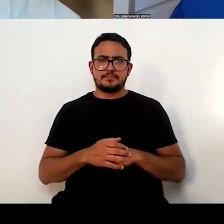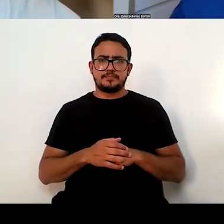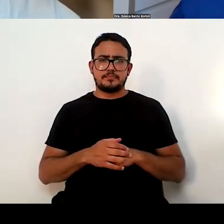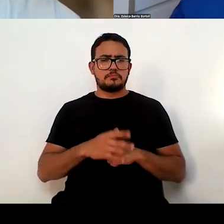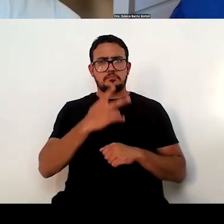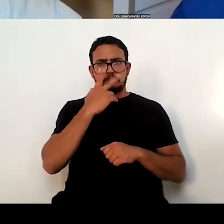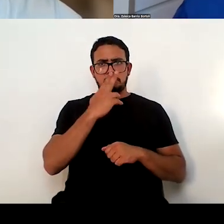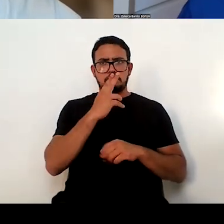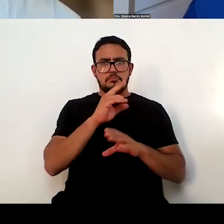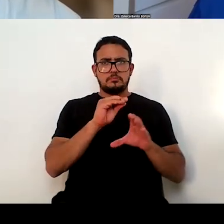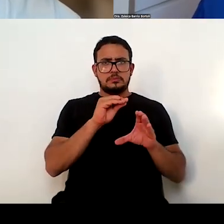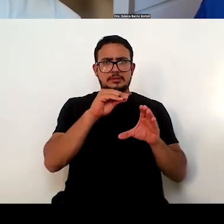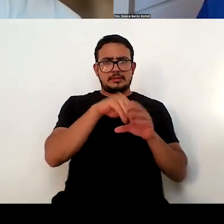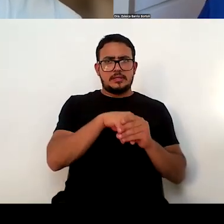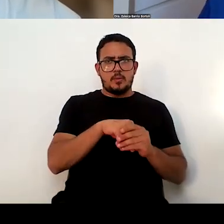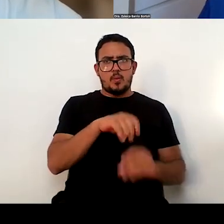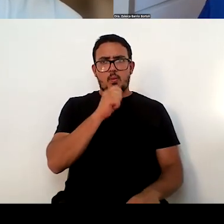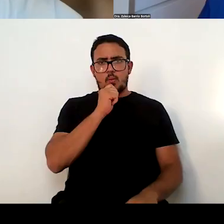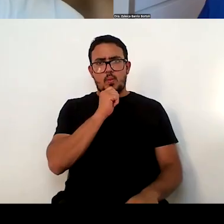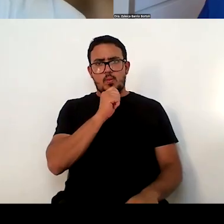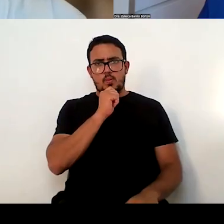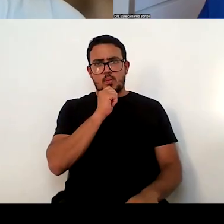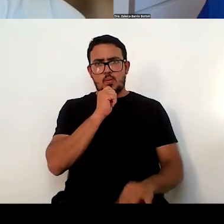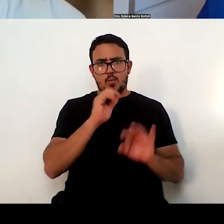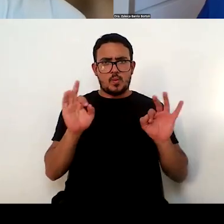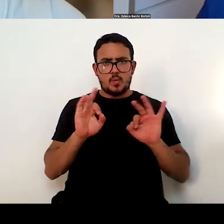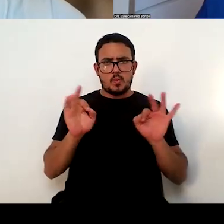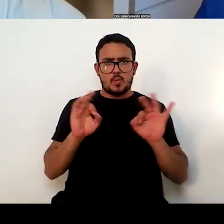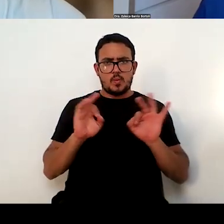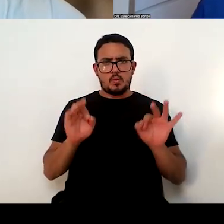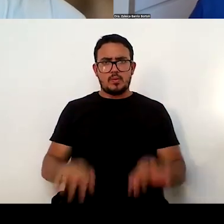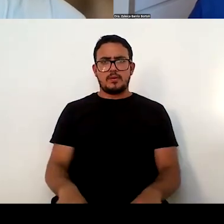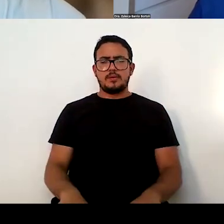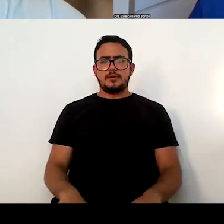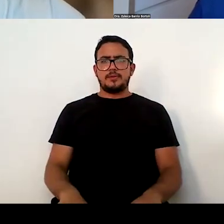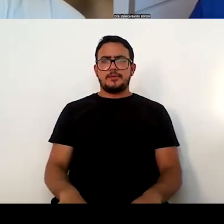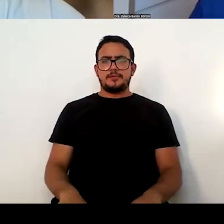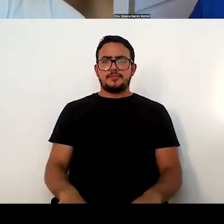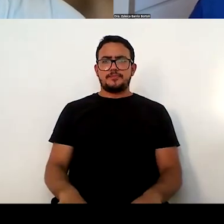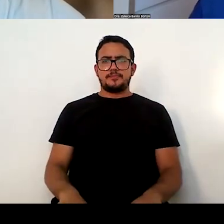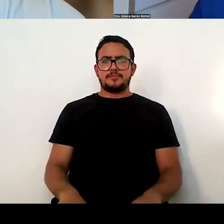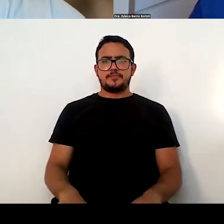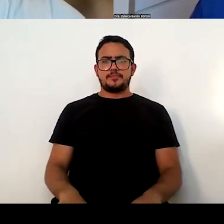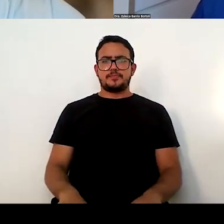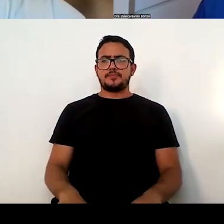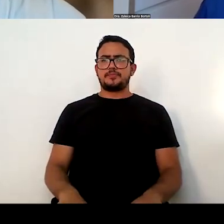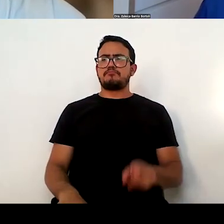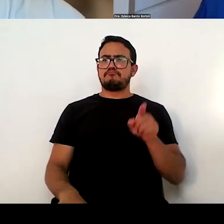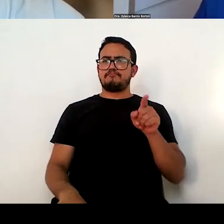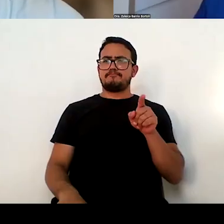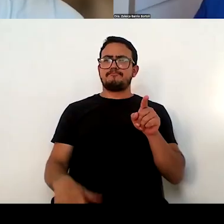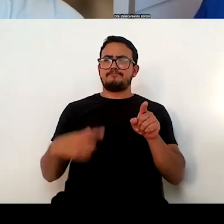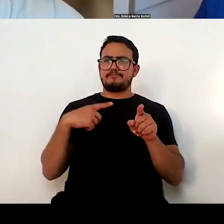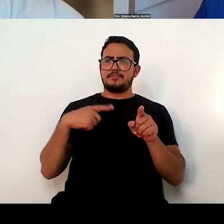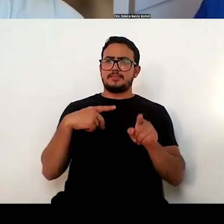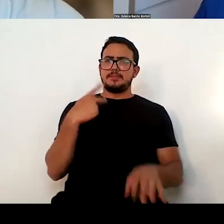inflamatória, tá? E que ele tem um funcionamento, uma hipersensibilidade intestinal,